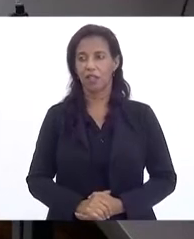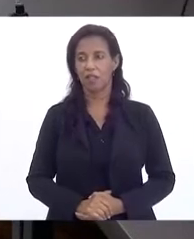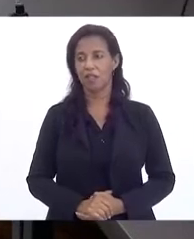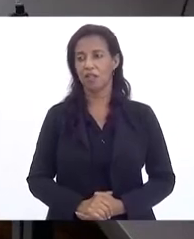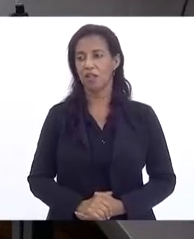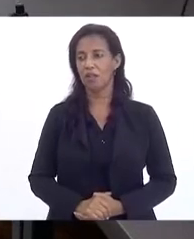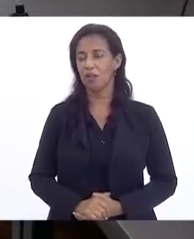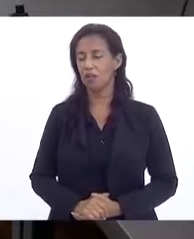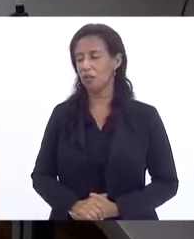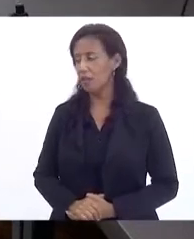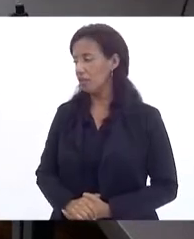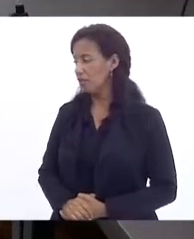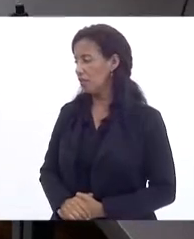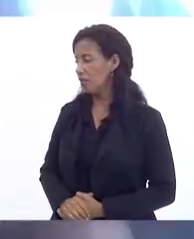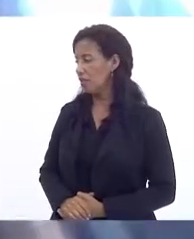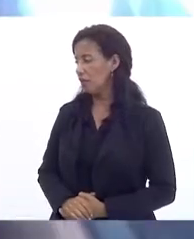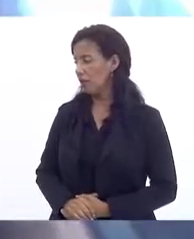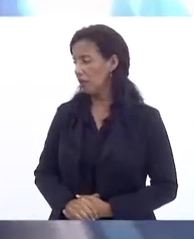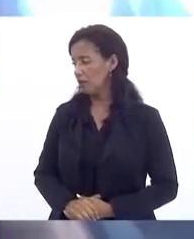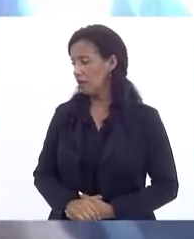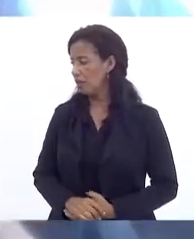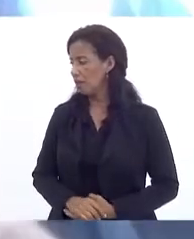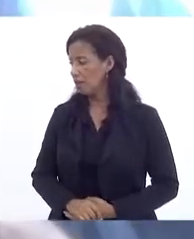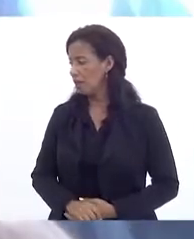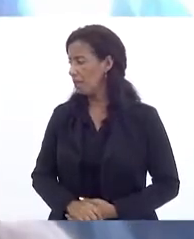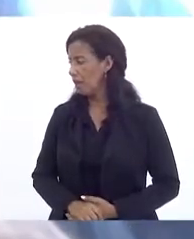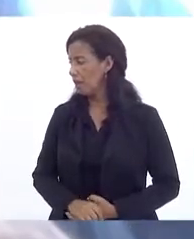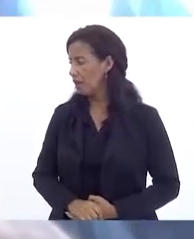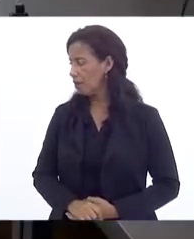Bom, ok, legalidade, ótimo, agradeço.